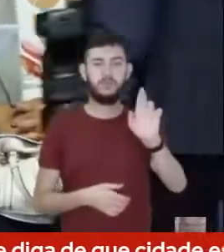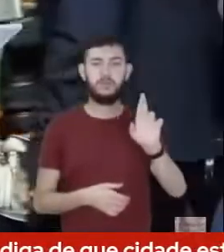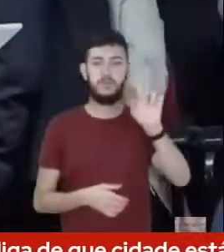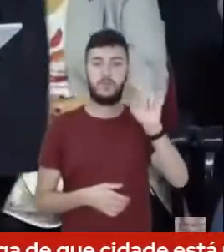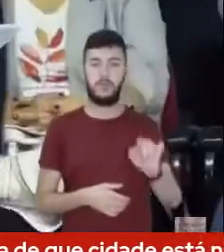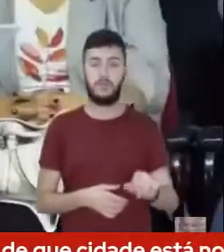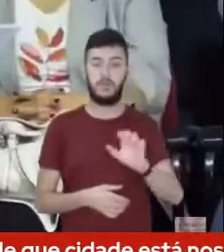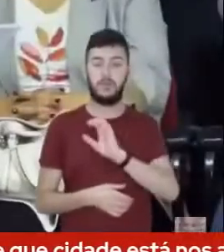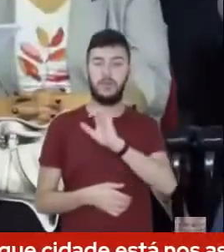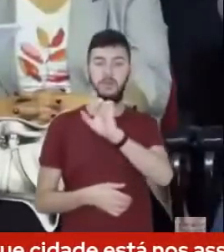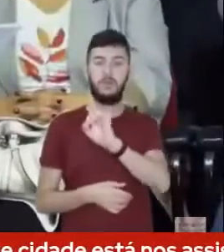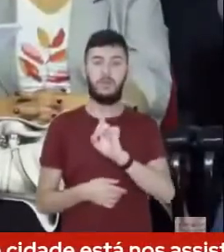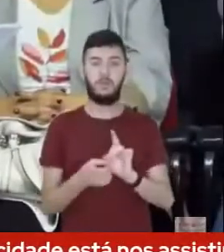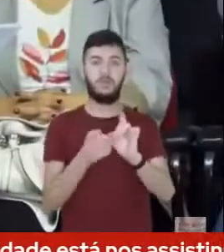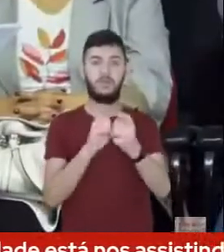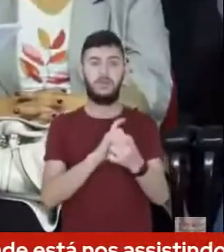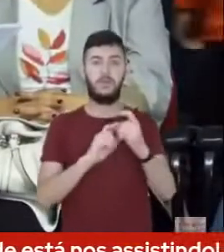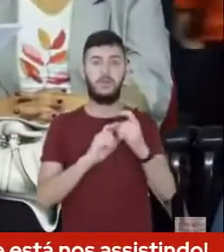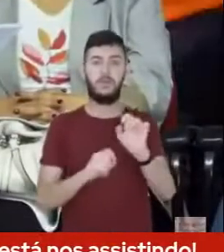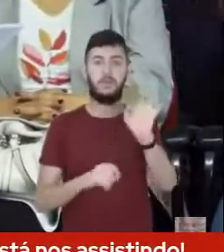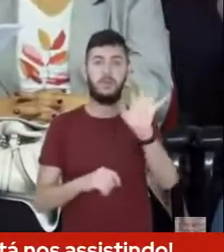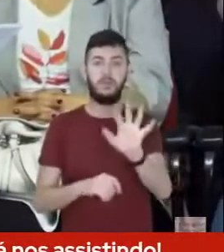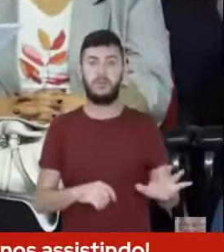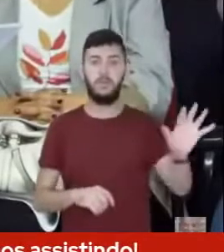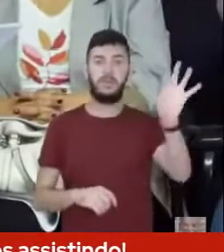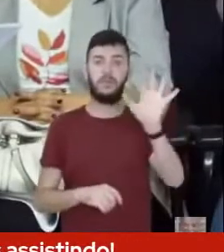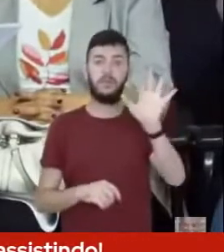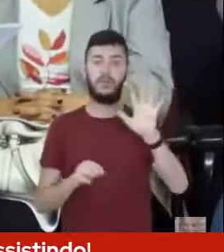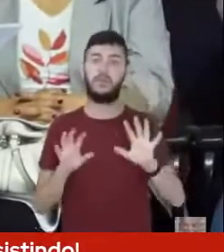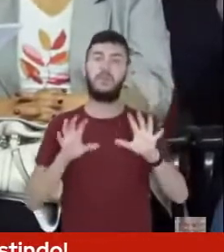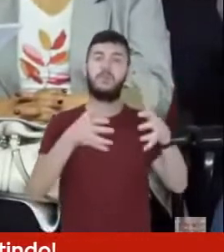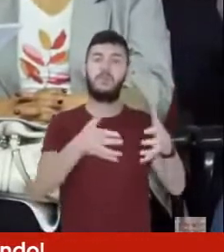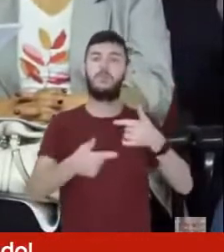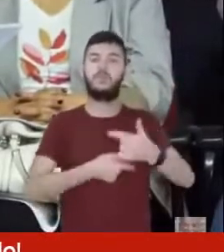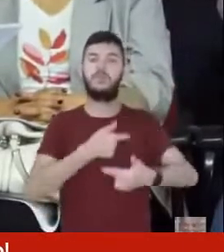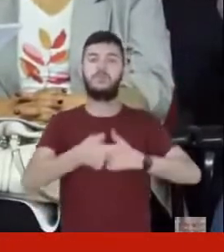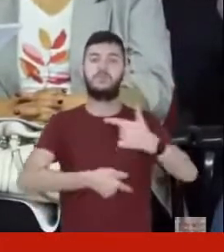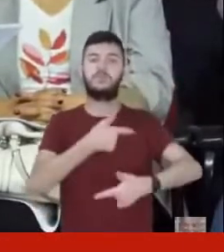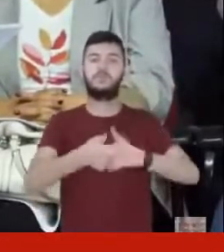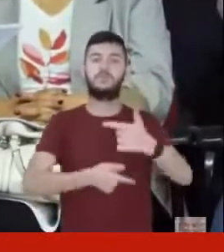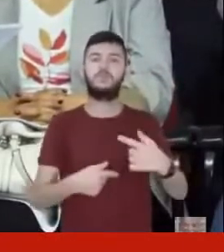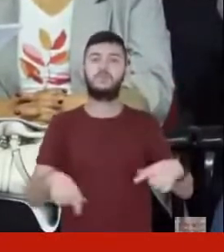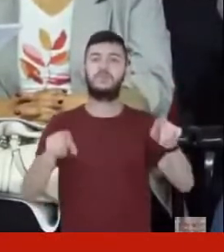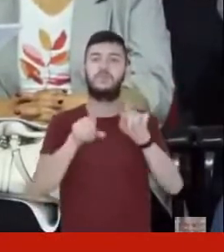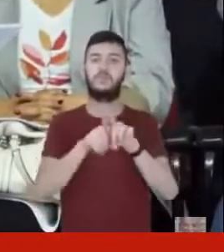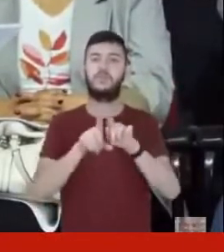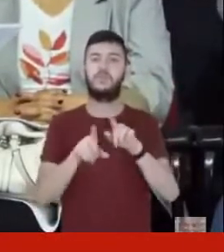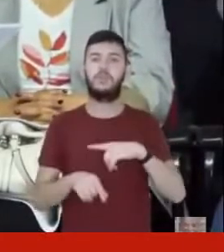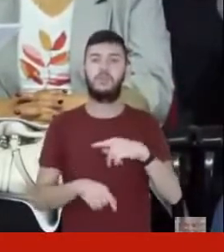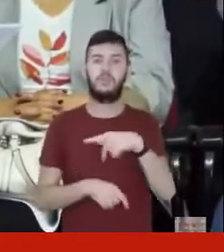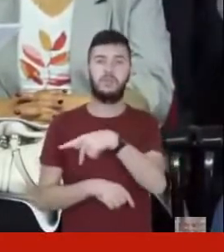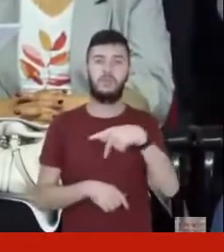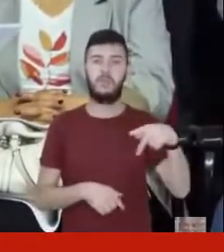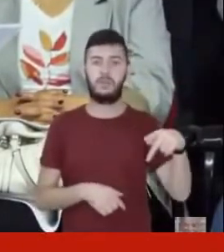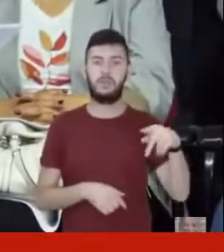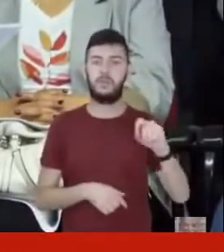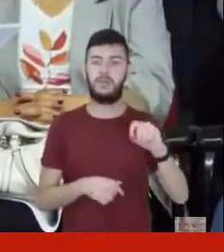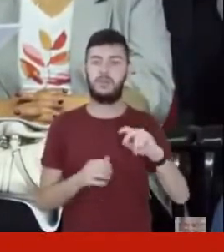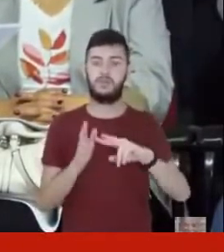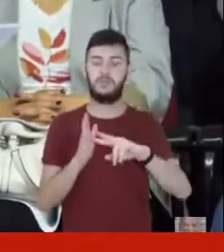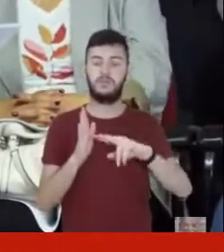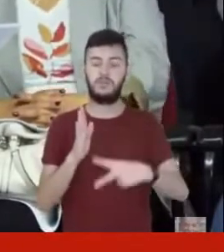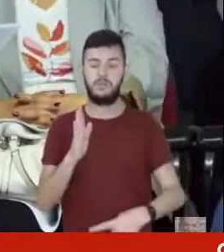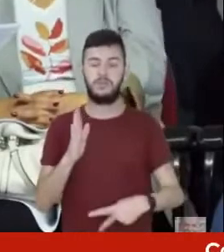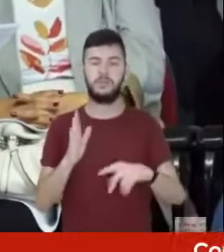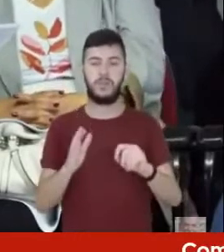aqui. O companheiro Moisés, meu amigo e companheiro presidente do Sindicato dos Metalúrgicos do ABC